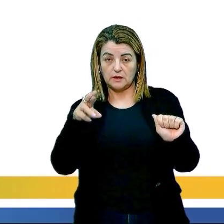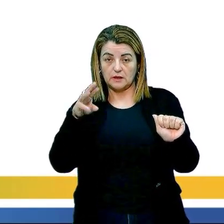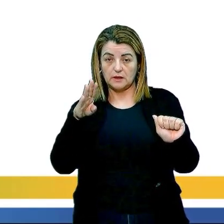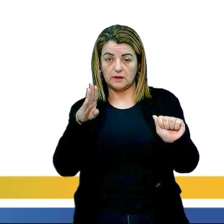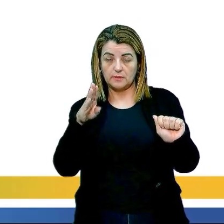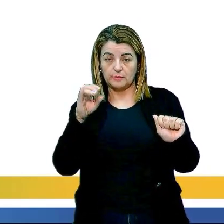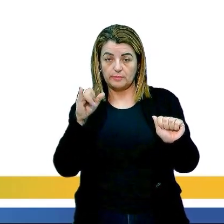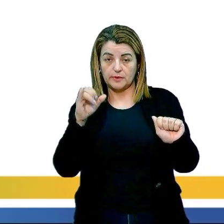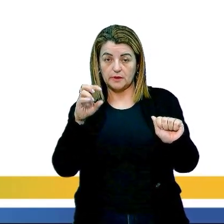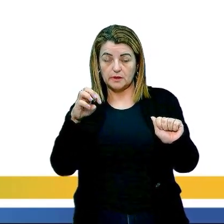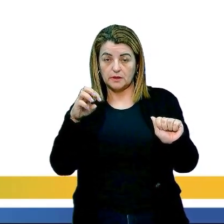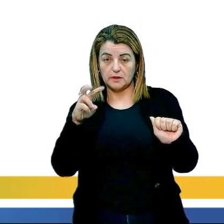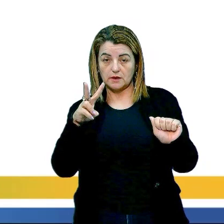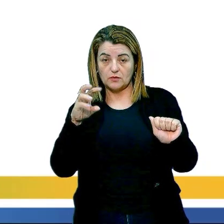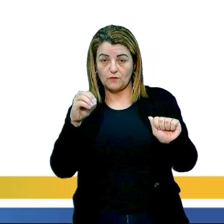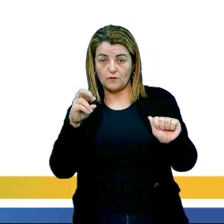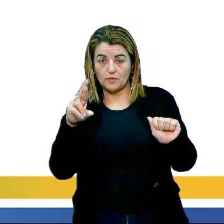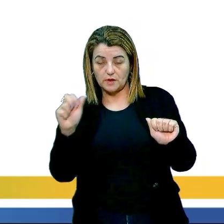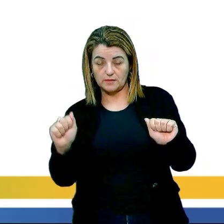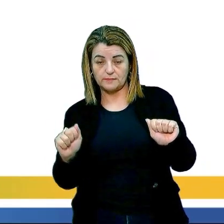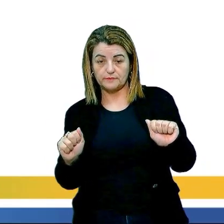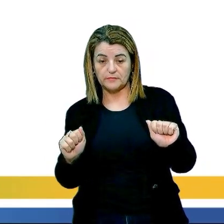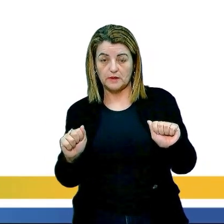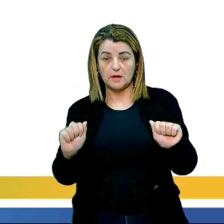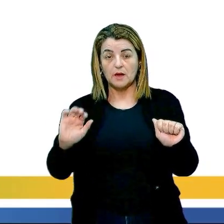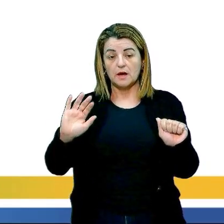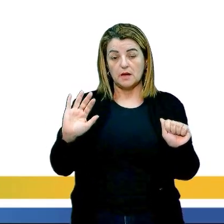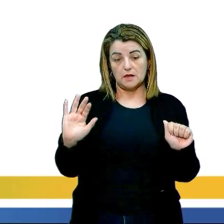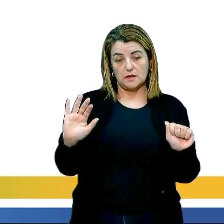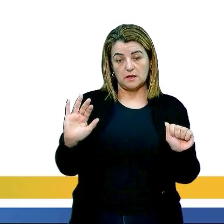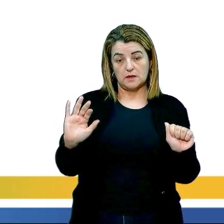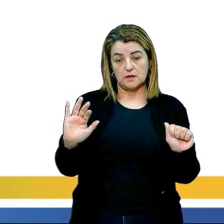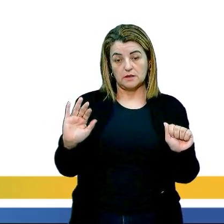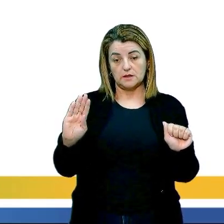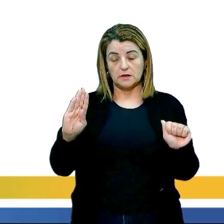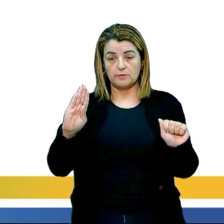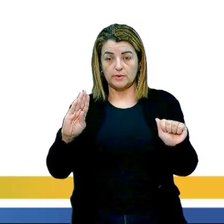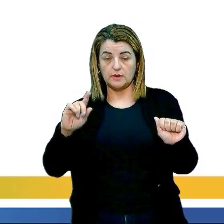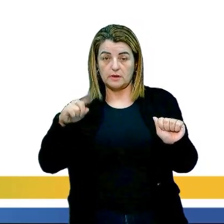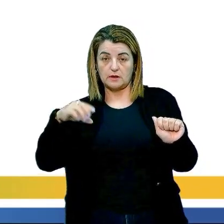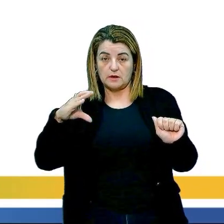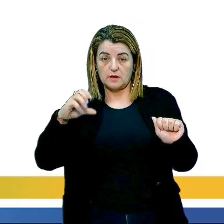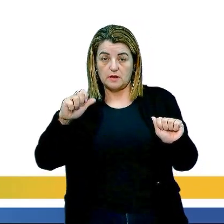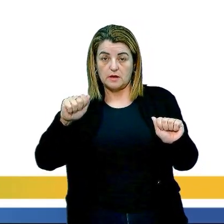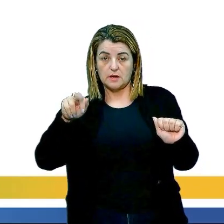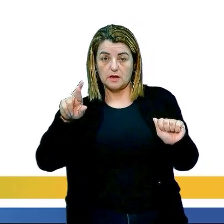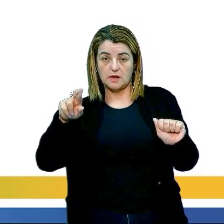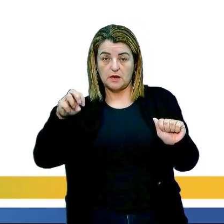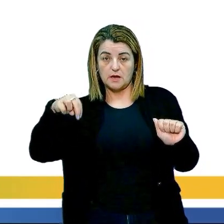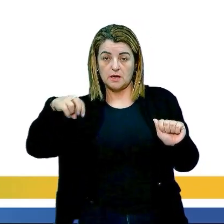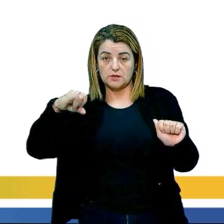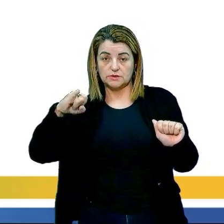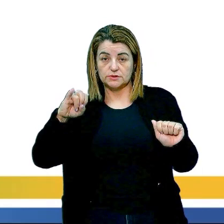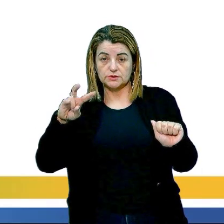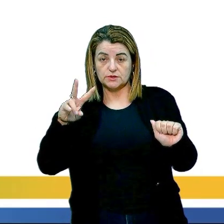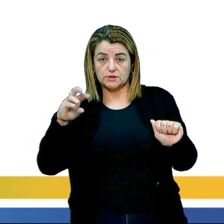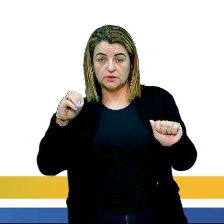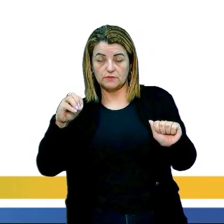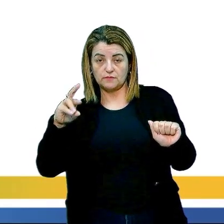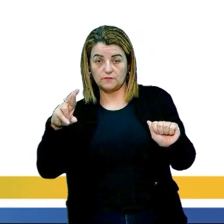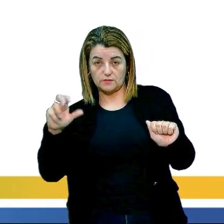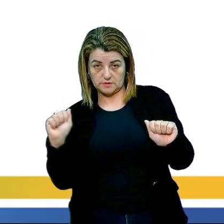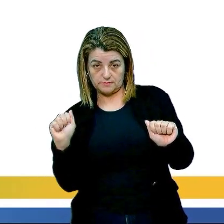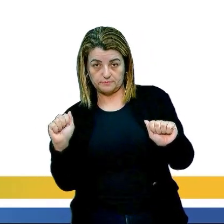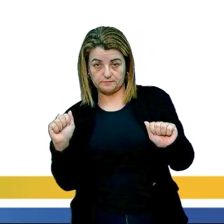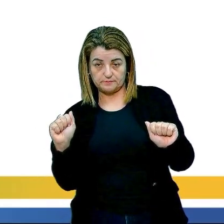espécie B é carnívora. Não, a espécie A, como ela é a predadora, ela come a